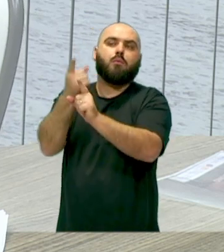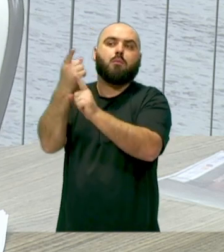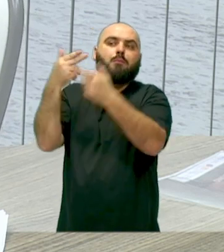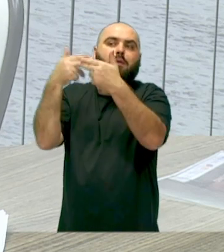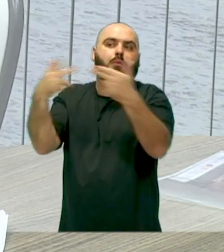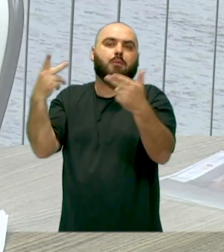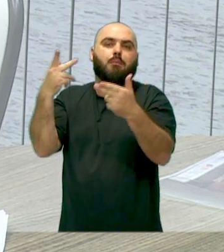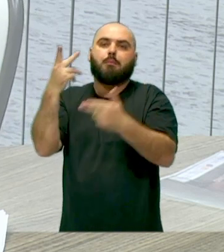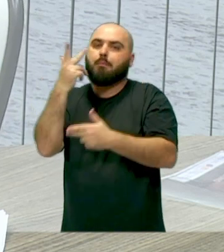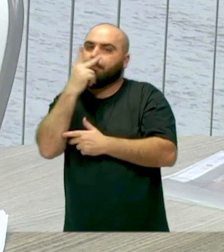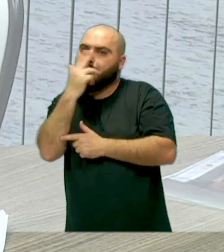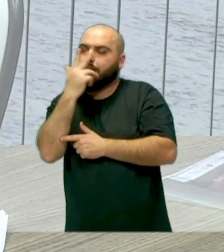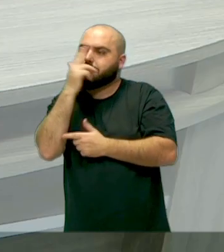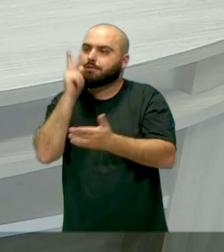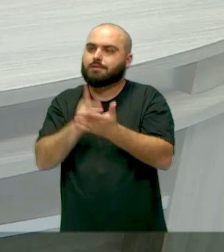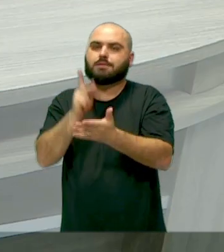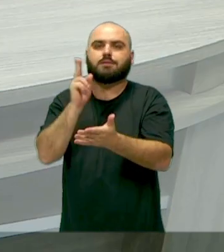parecido.